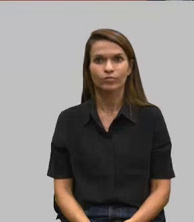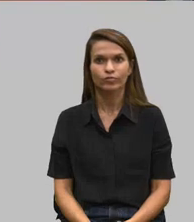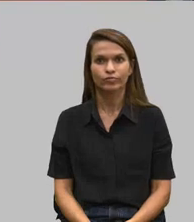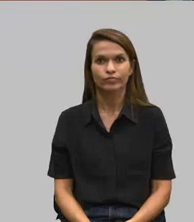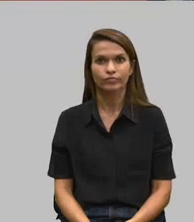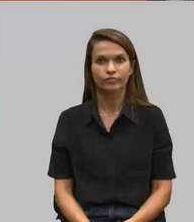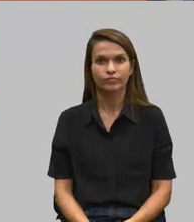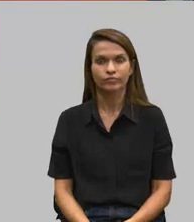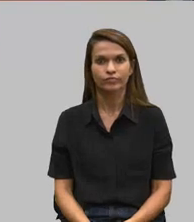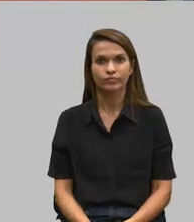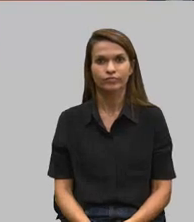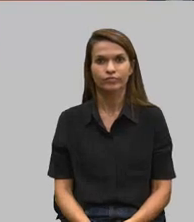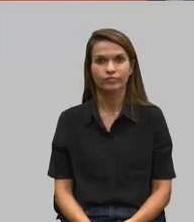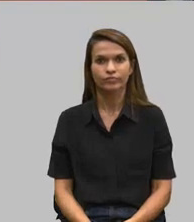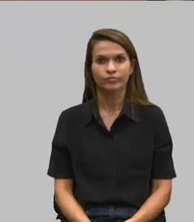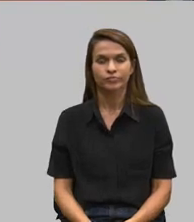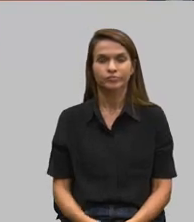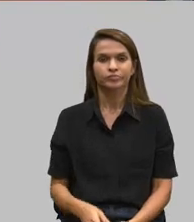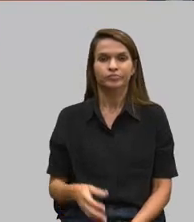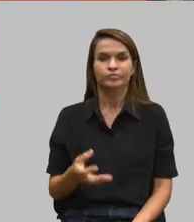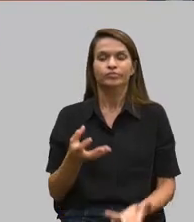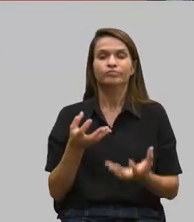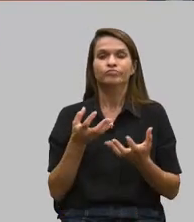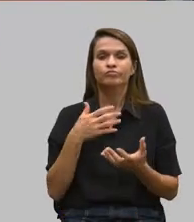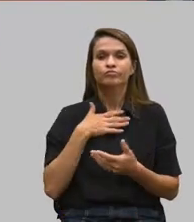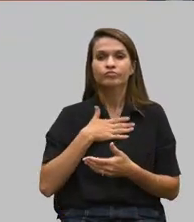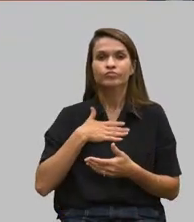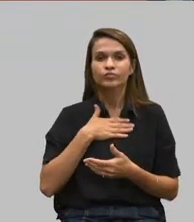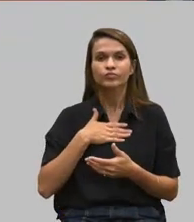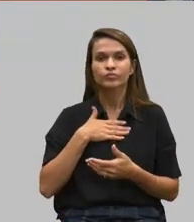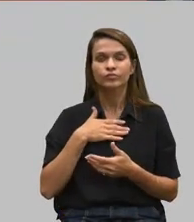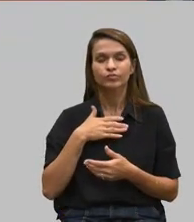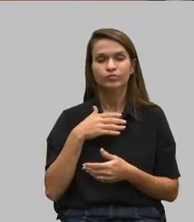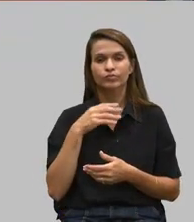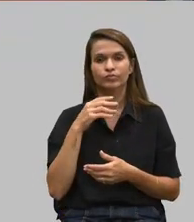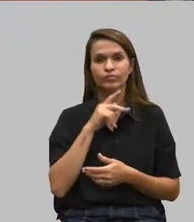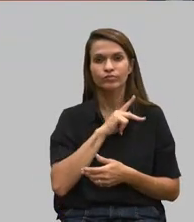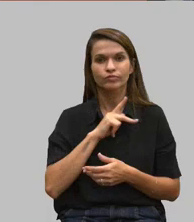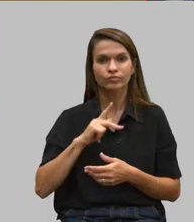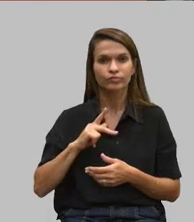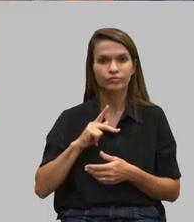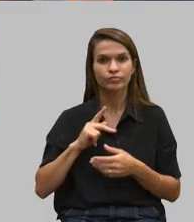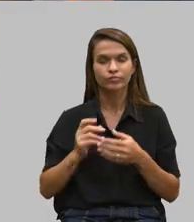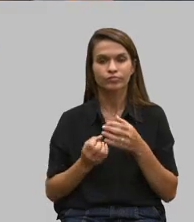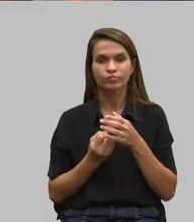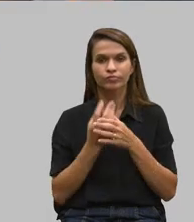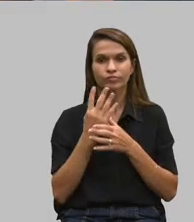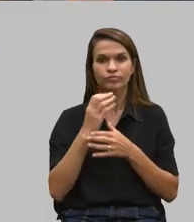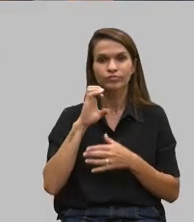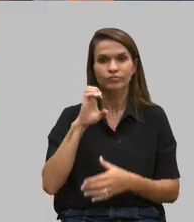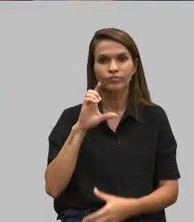oportunidade gostaria agora de ouvir o presidente da fundação Helena anpof